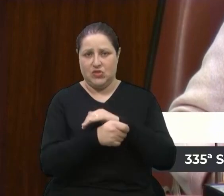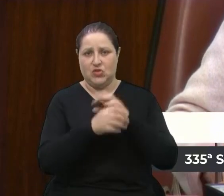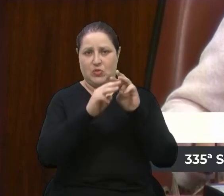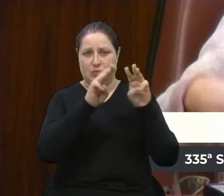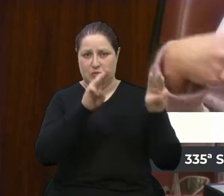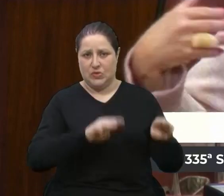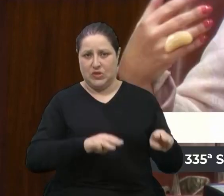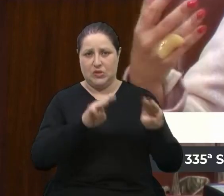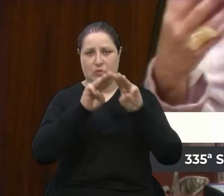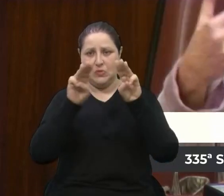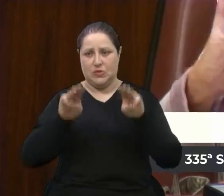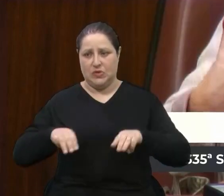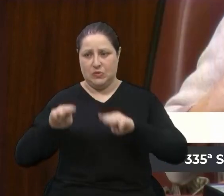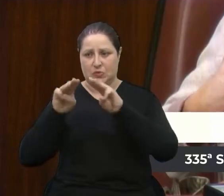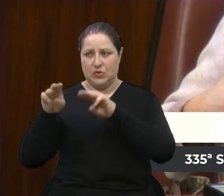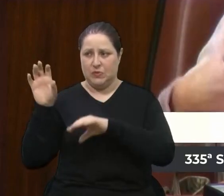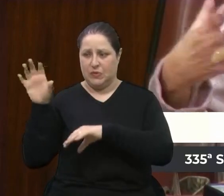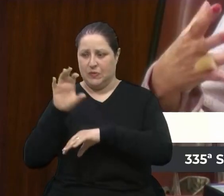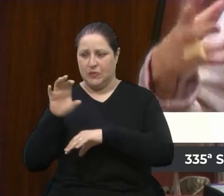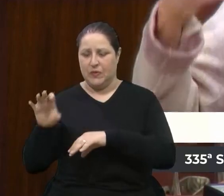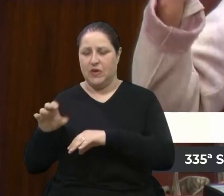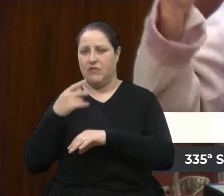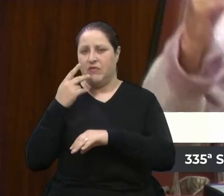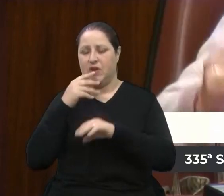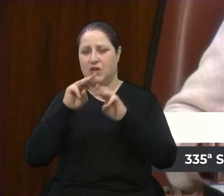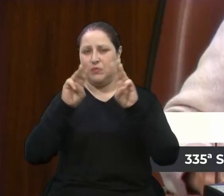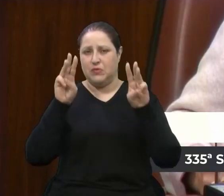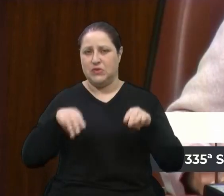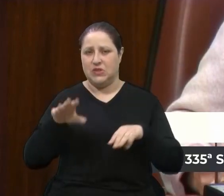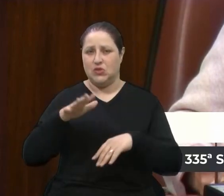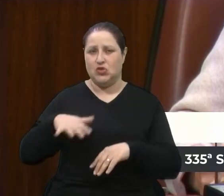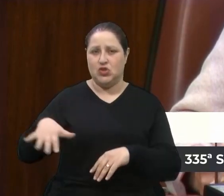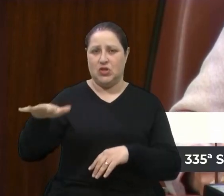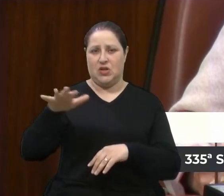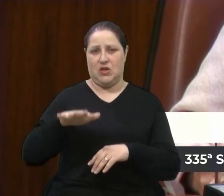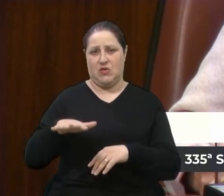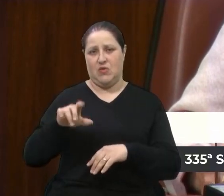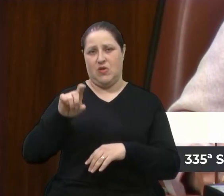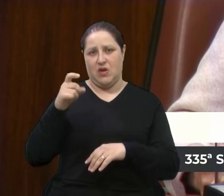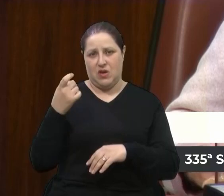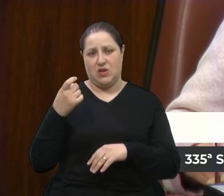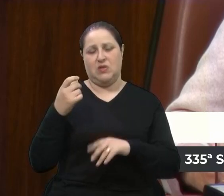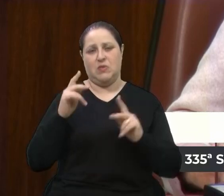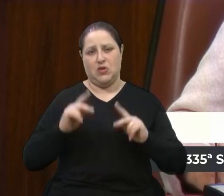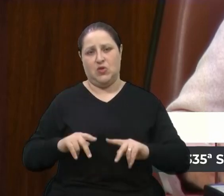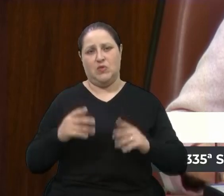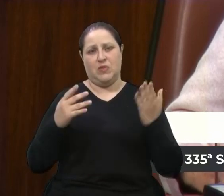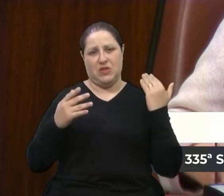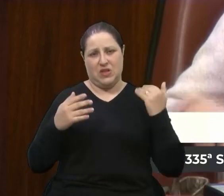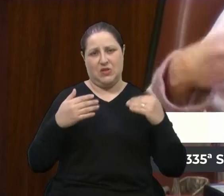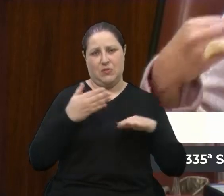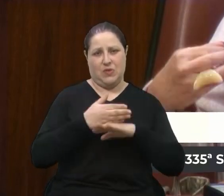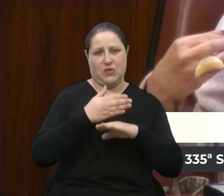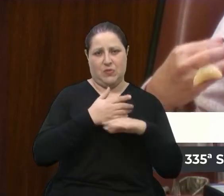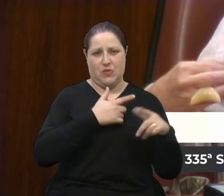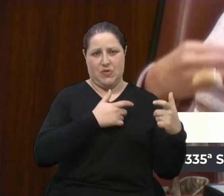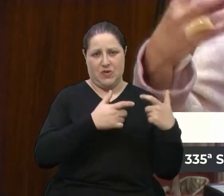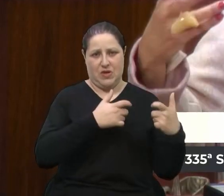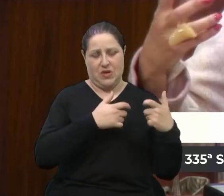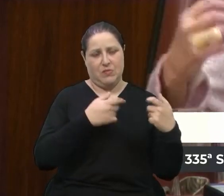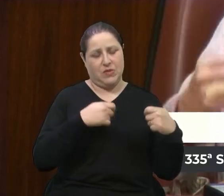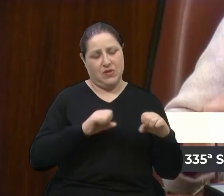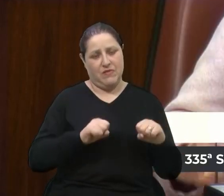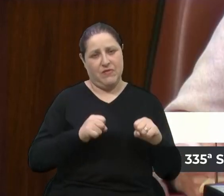Mas falando de museus de modo geral, mas do ex-combatente, a gente precisa ainda fortalecer essa